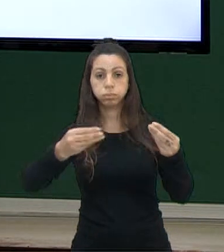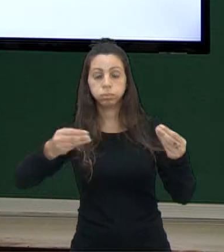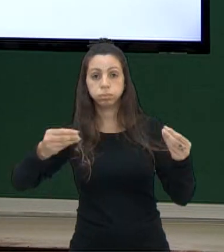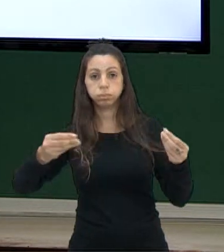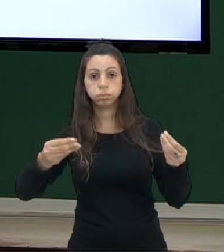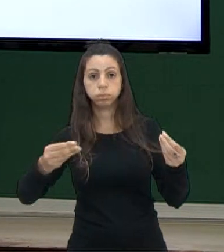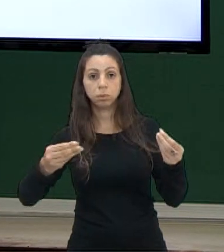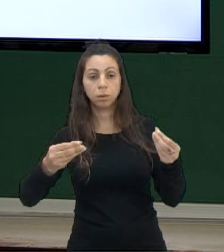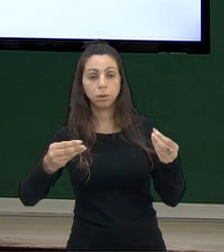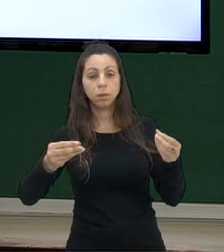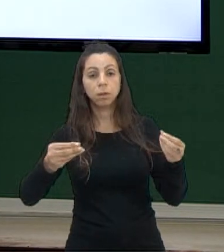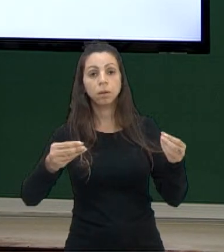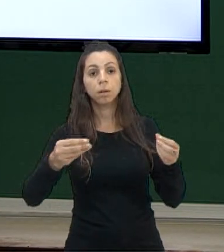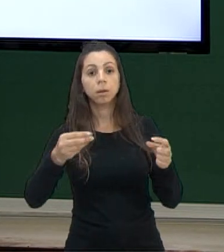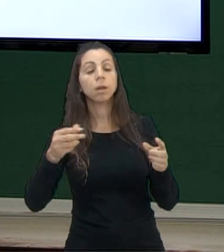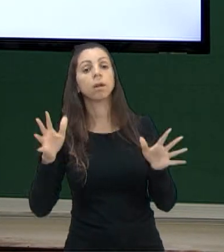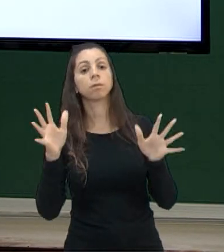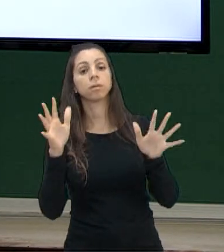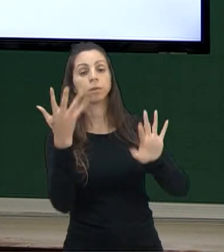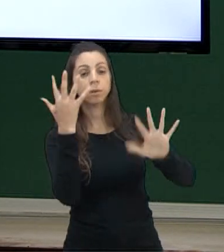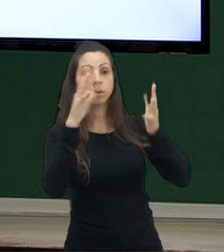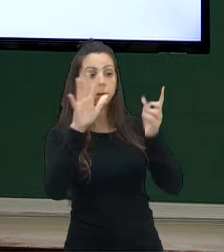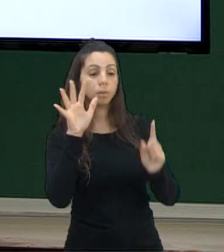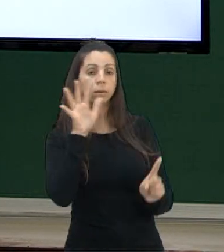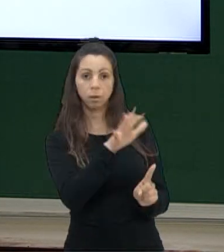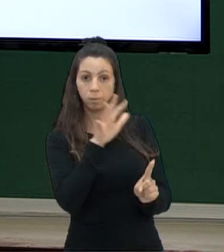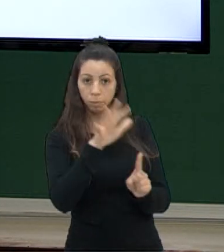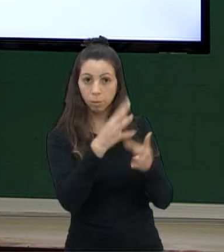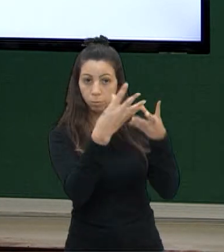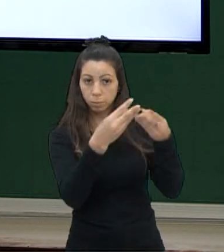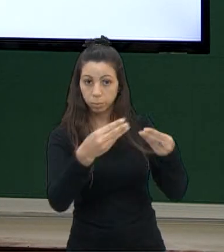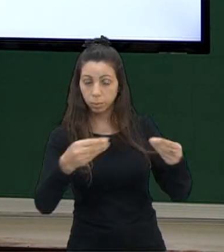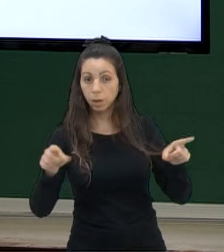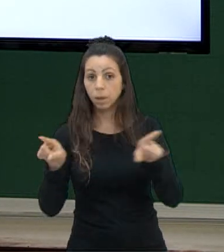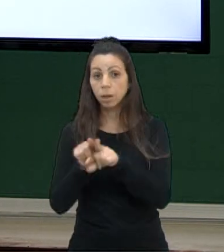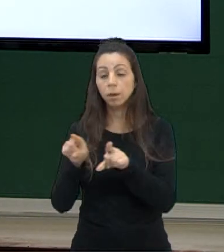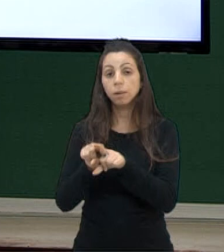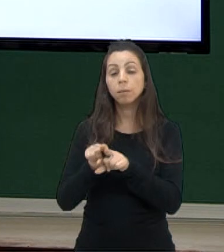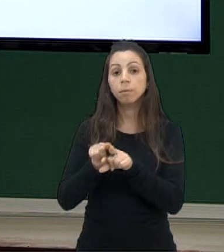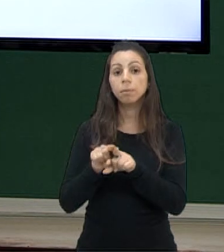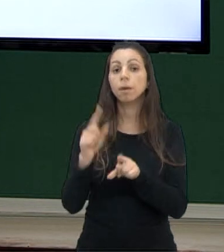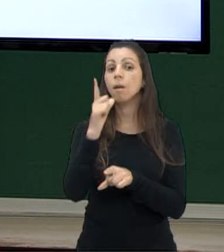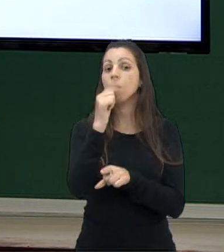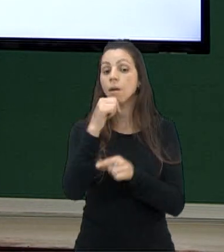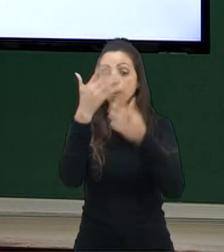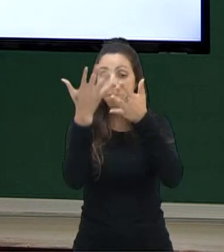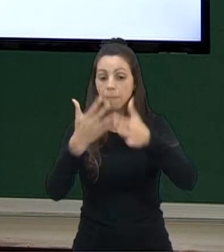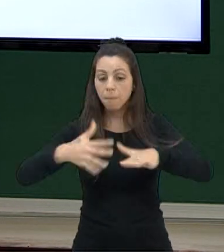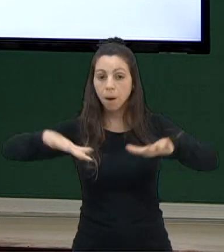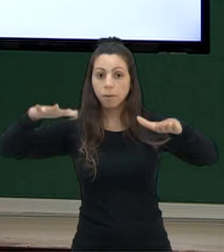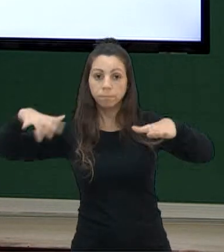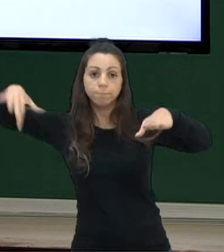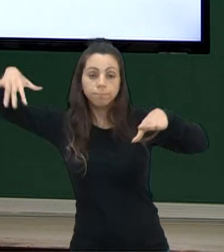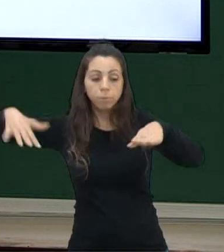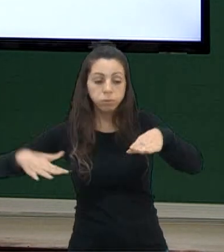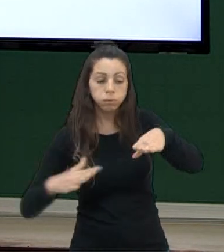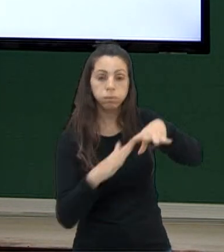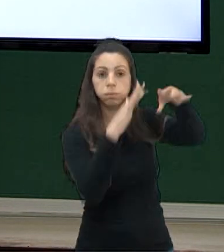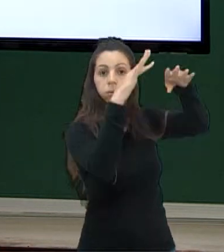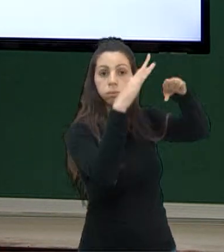erosiva dos escudos cristalinos e também da ação da água do mar, que pelo processo das ondas que